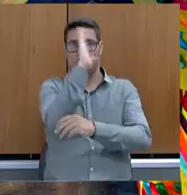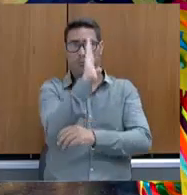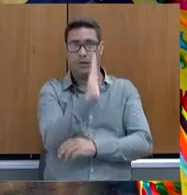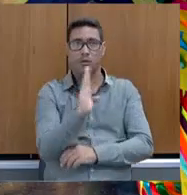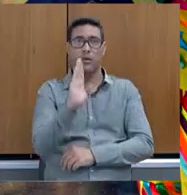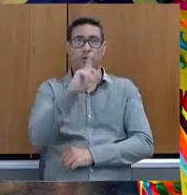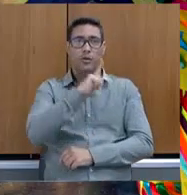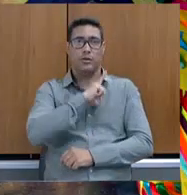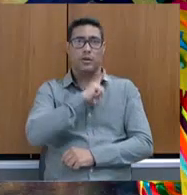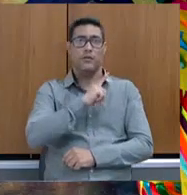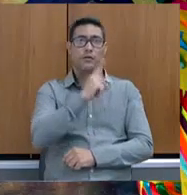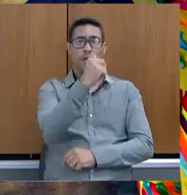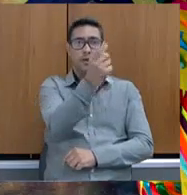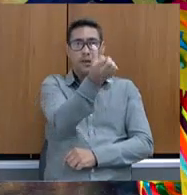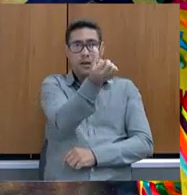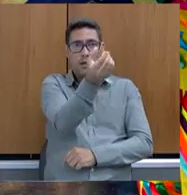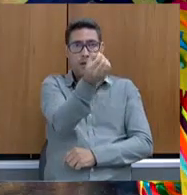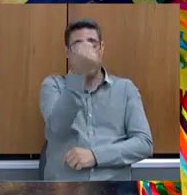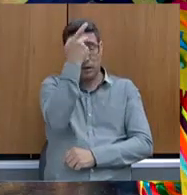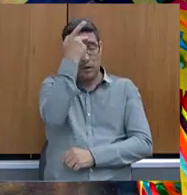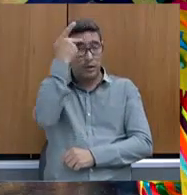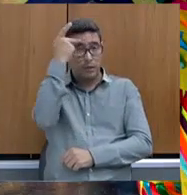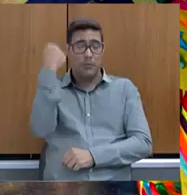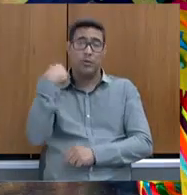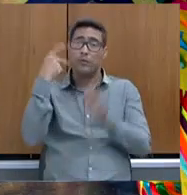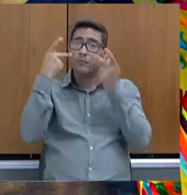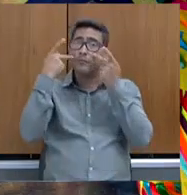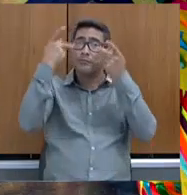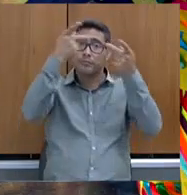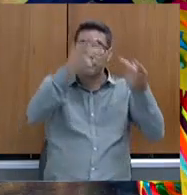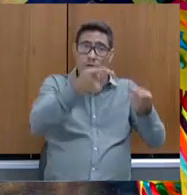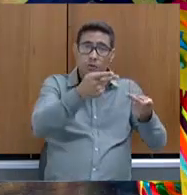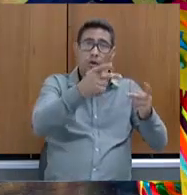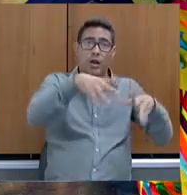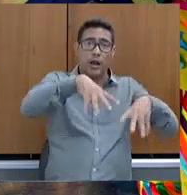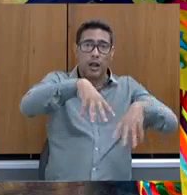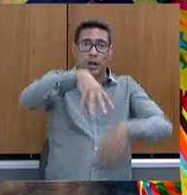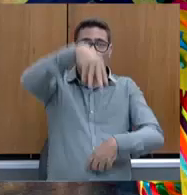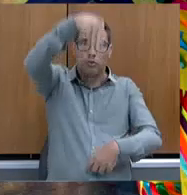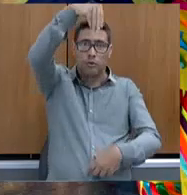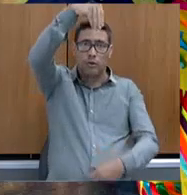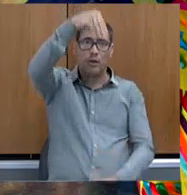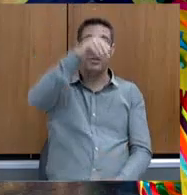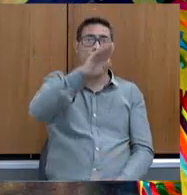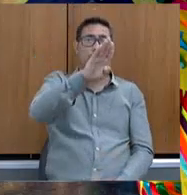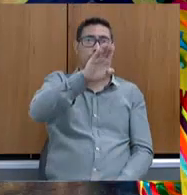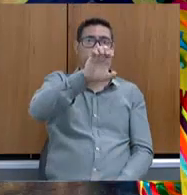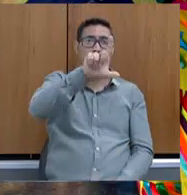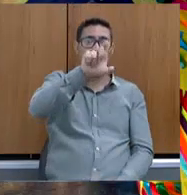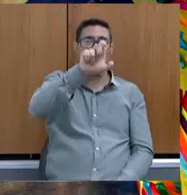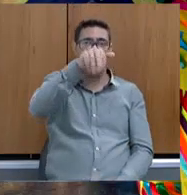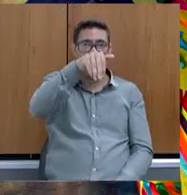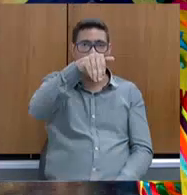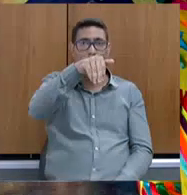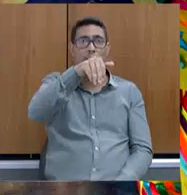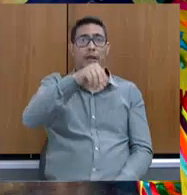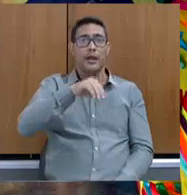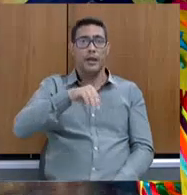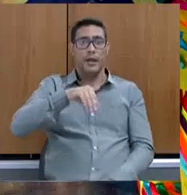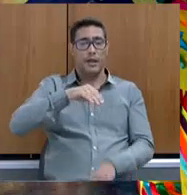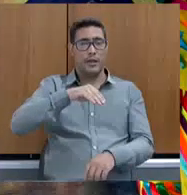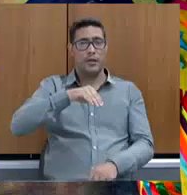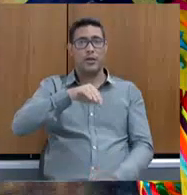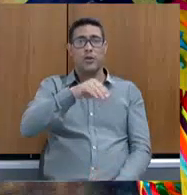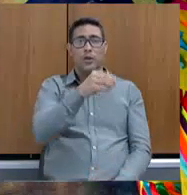160 pessoas na Torre de Belém no dia 7 de Setembro dos quais os seis a comunidades